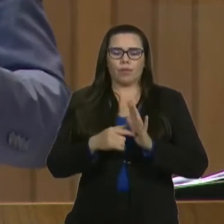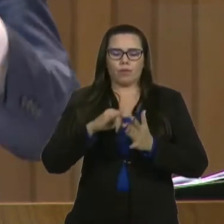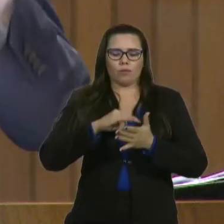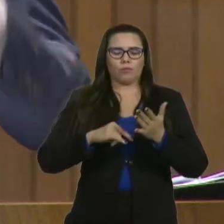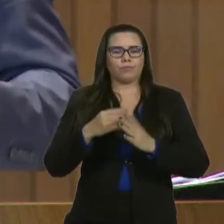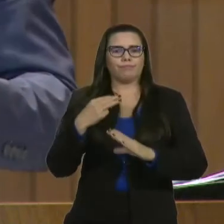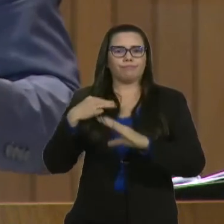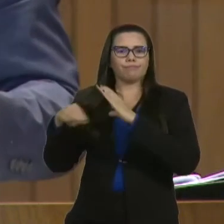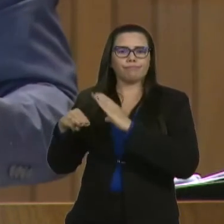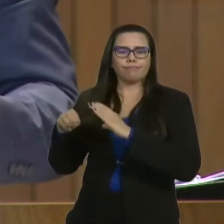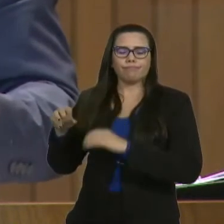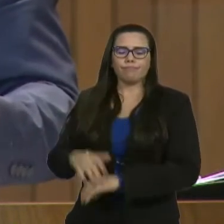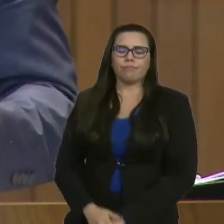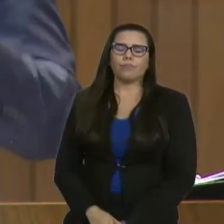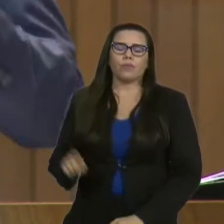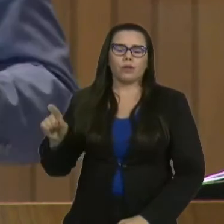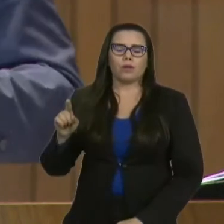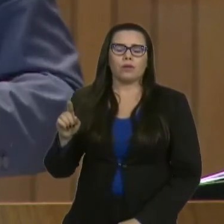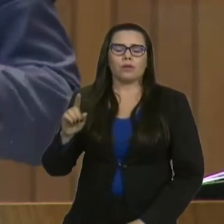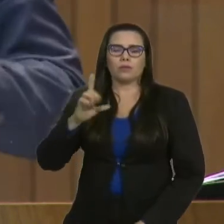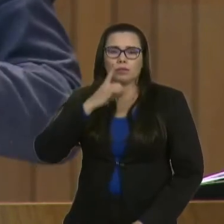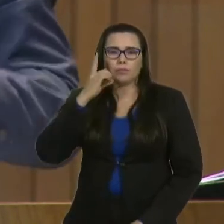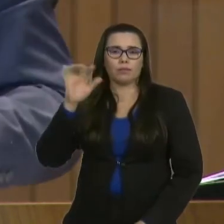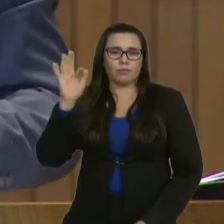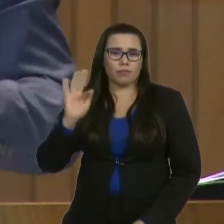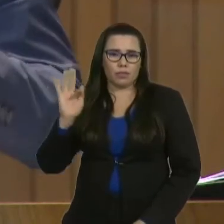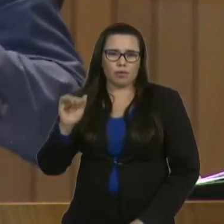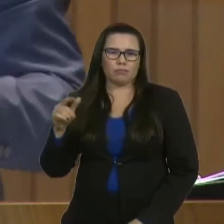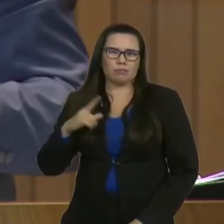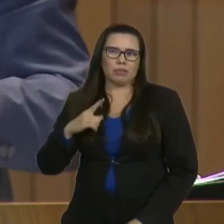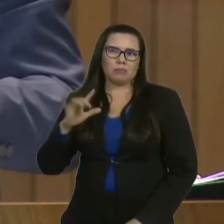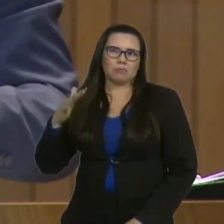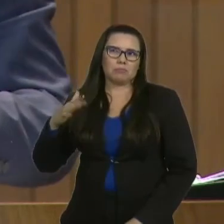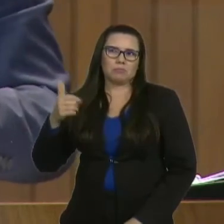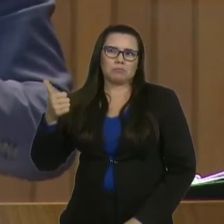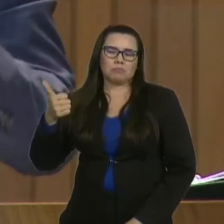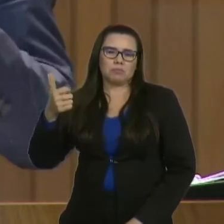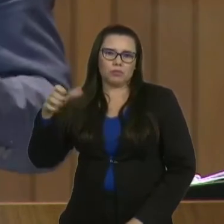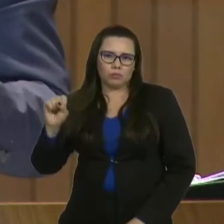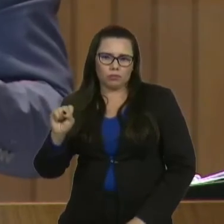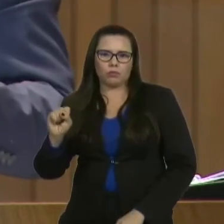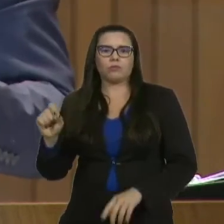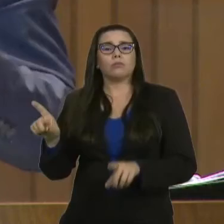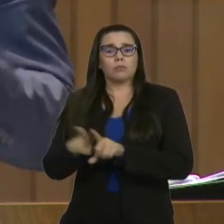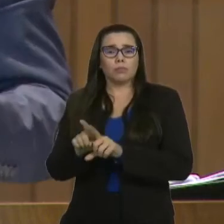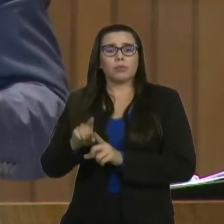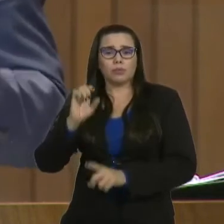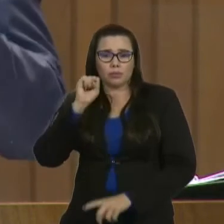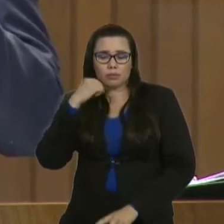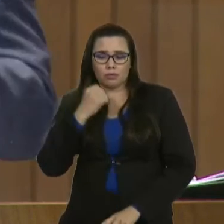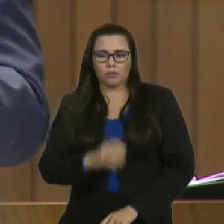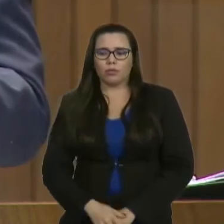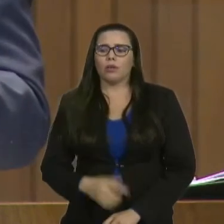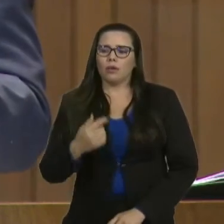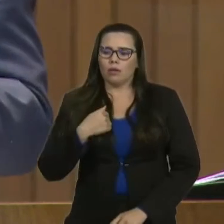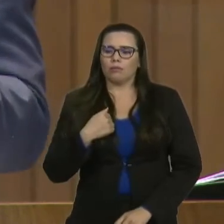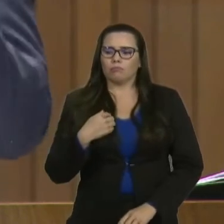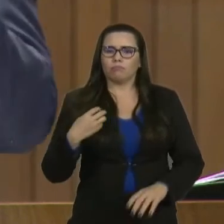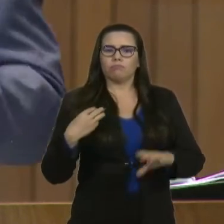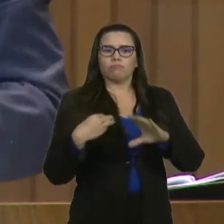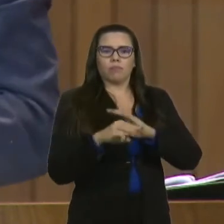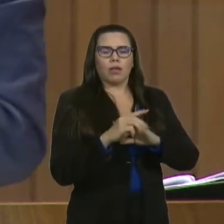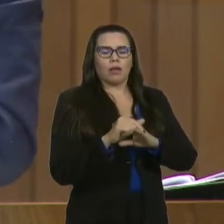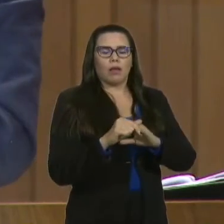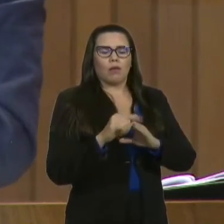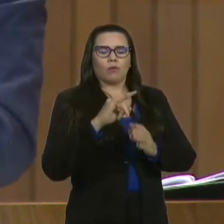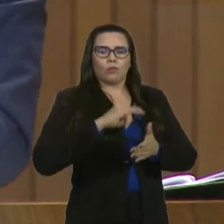reservatório reais e os treinadores nós também estamos encaminhando a documentação para o prefeito a raposo para que dê